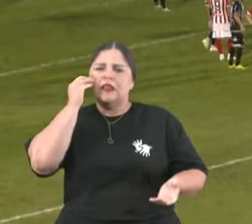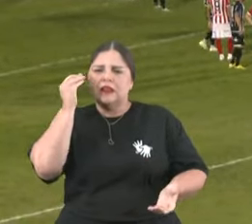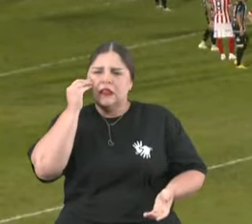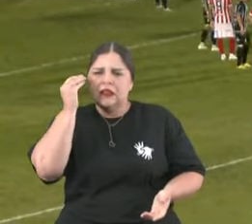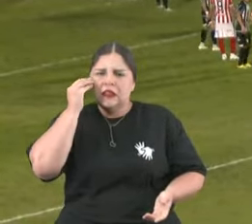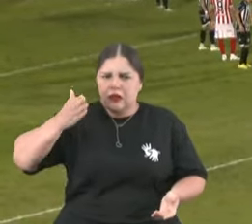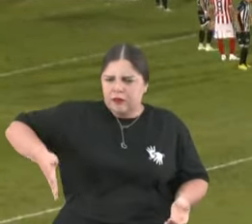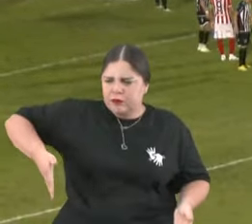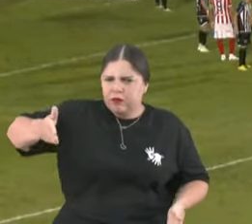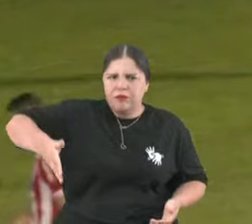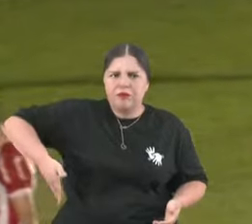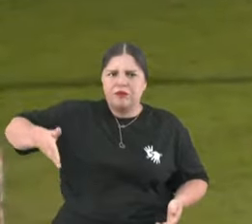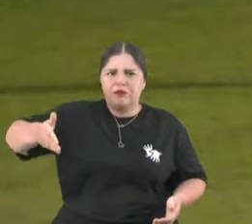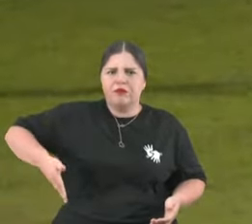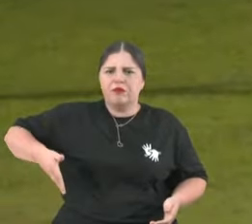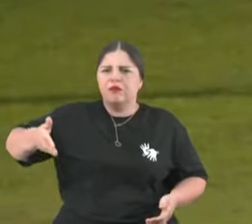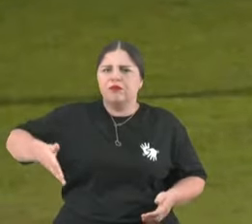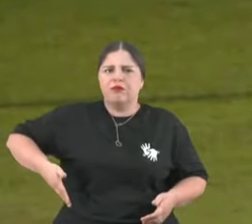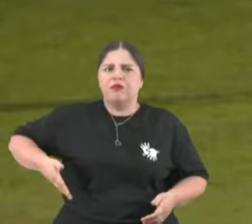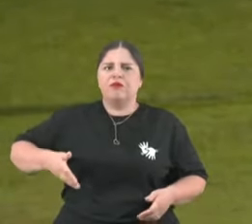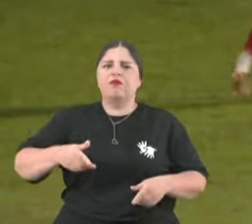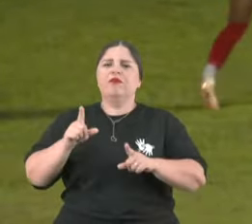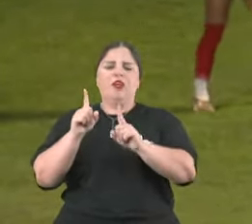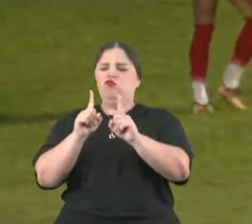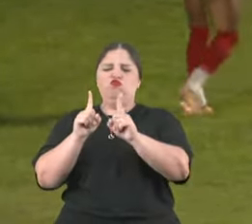deixou para o Hereda.